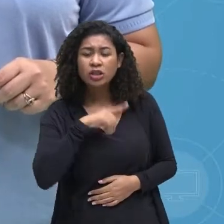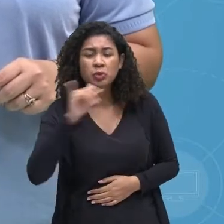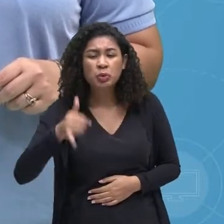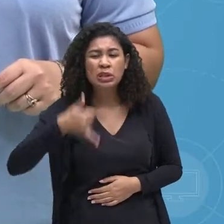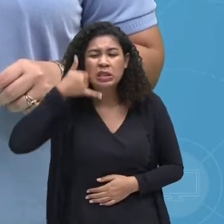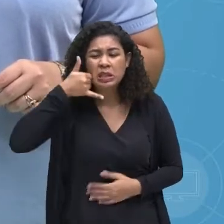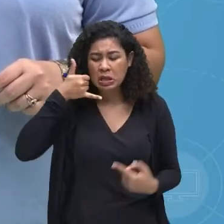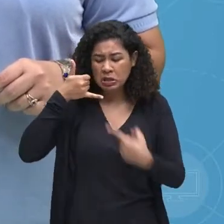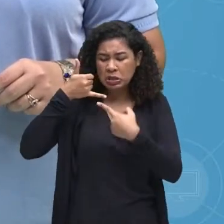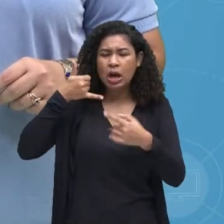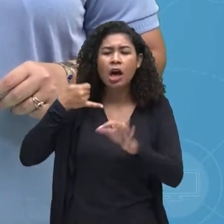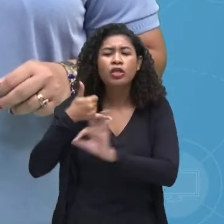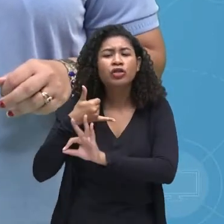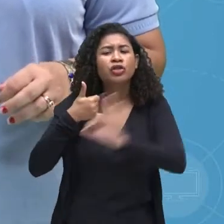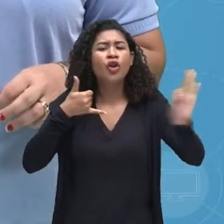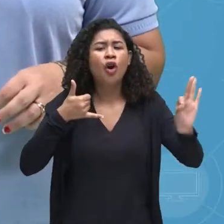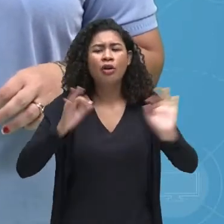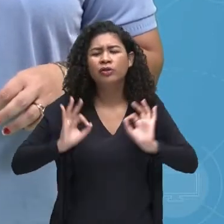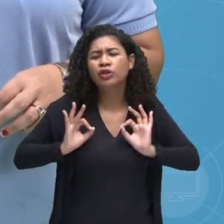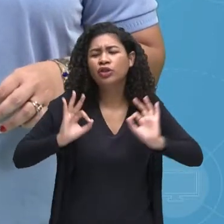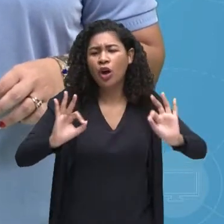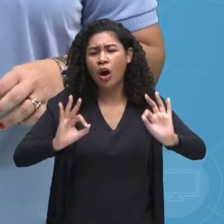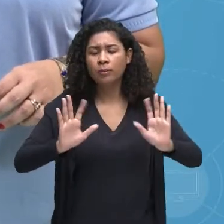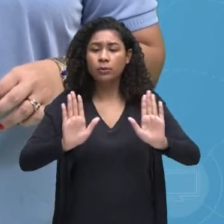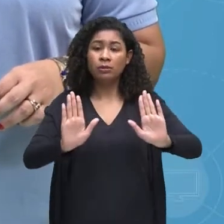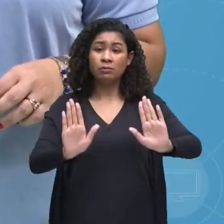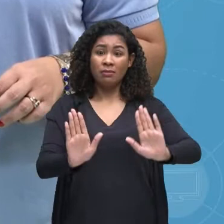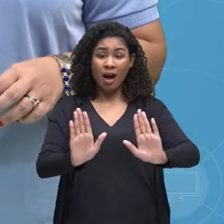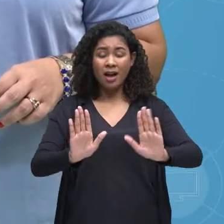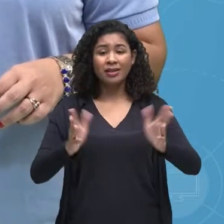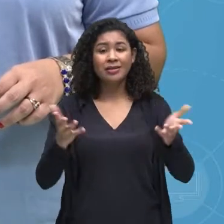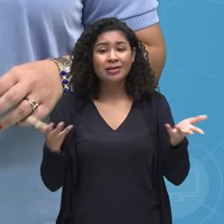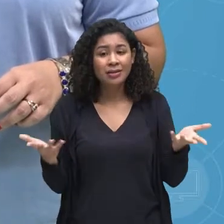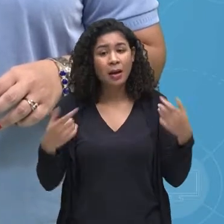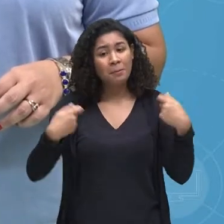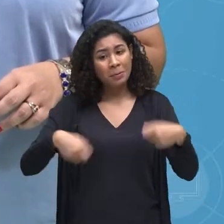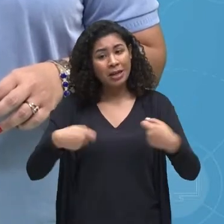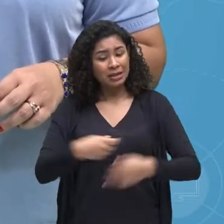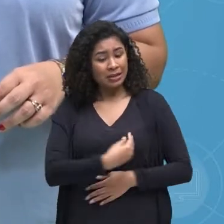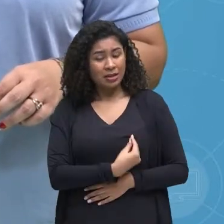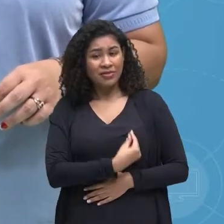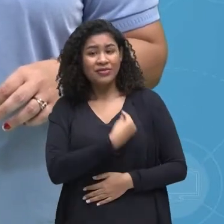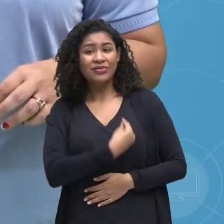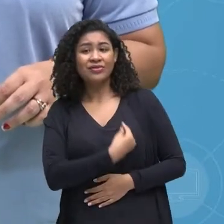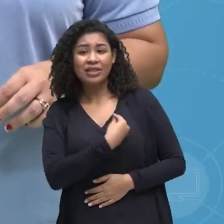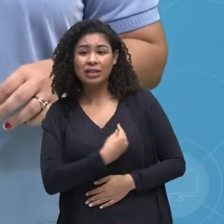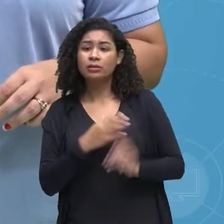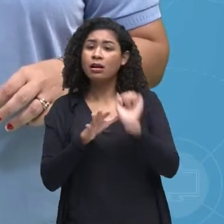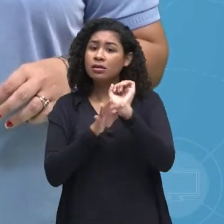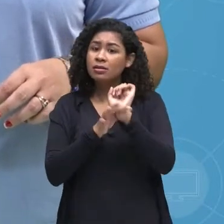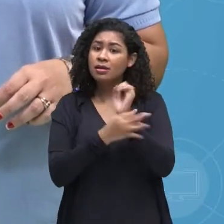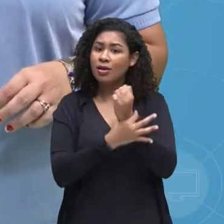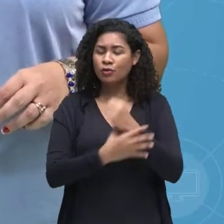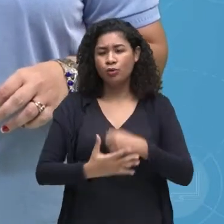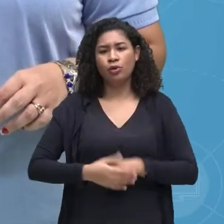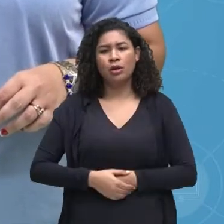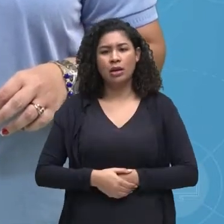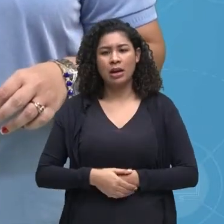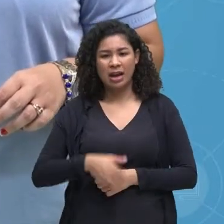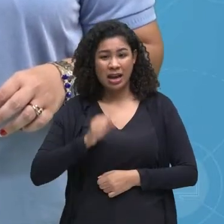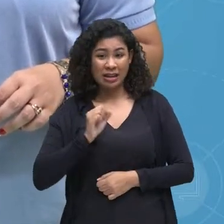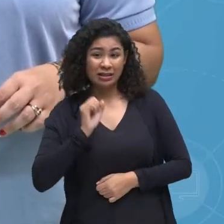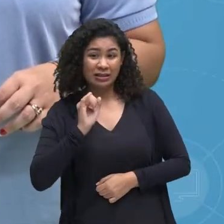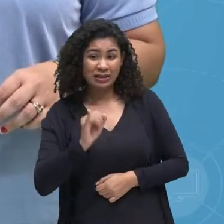que adianta se você não vai ter nem o que registrar para o seu celular ultra mega top power